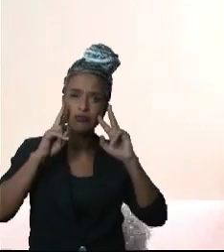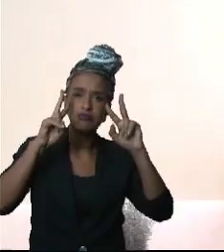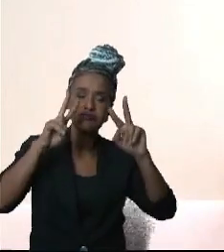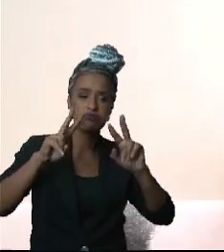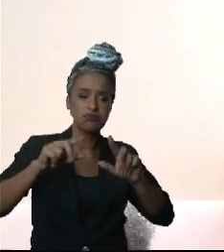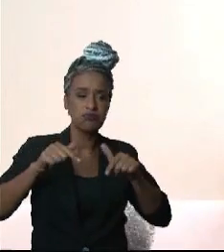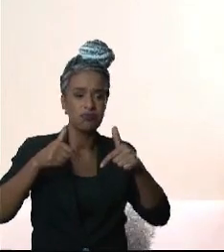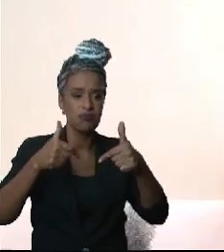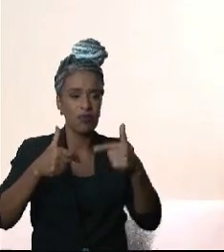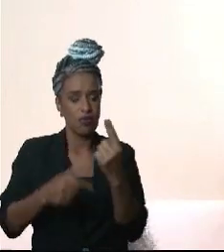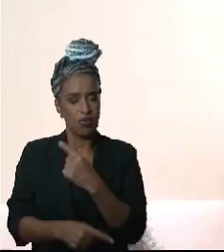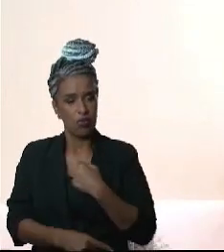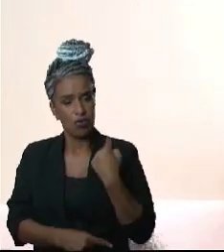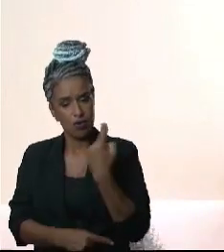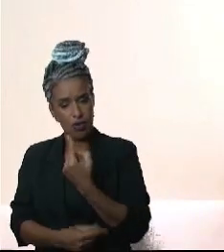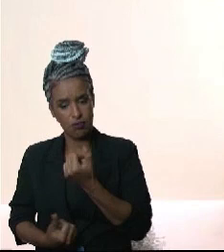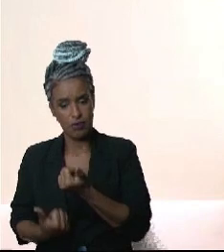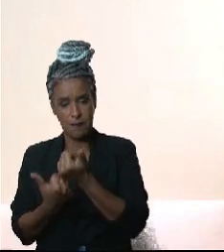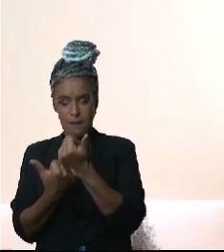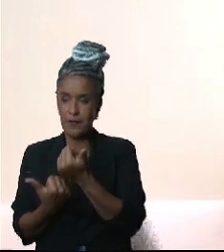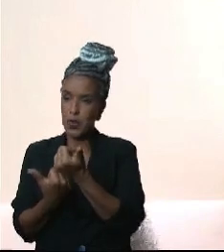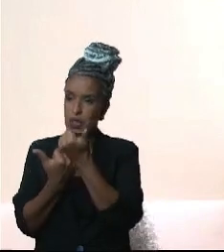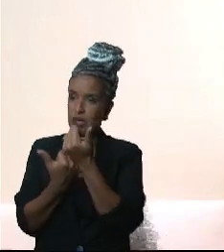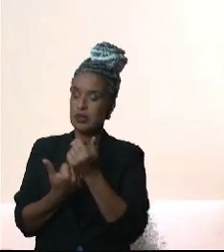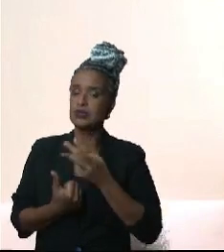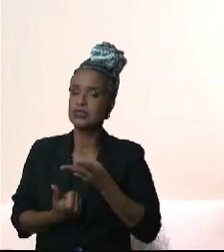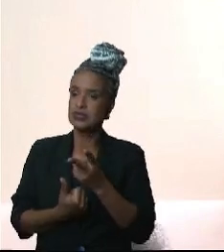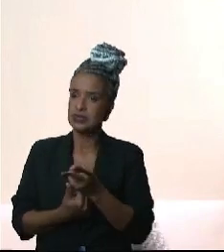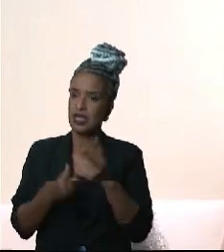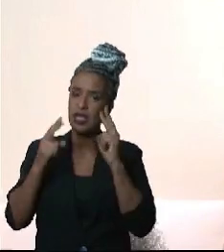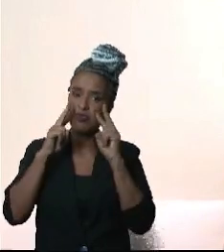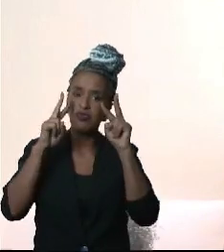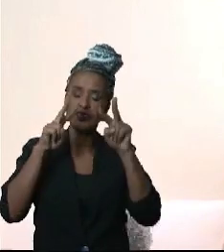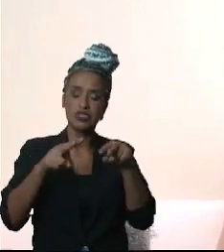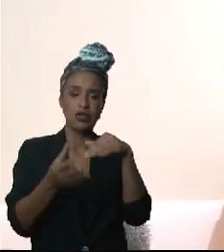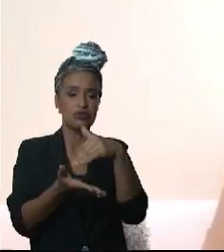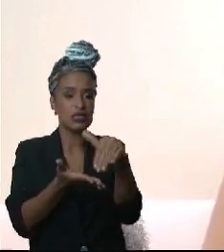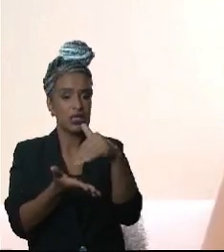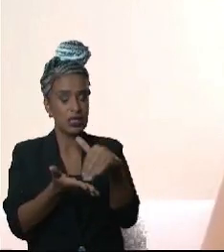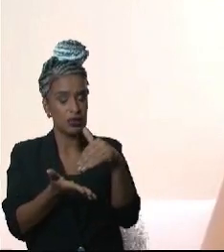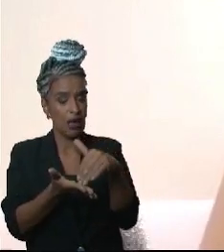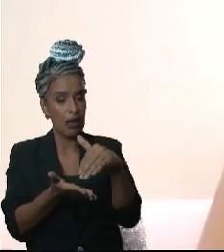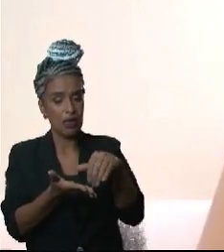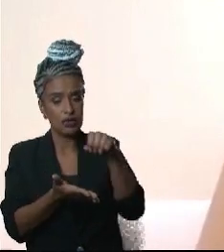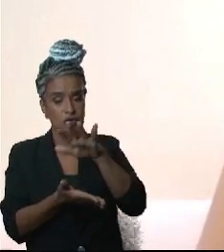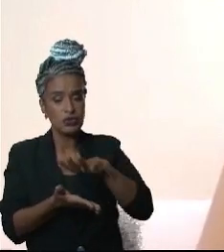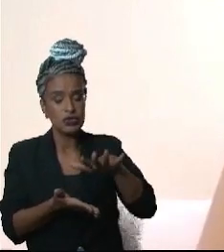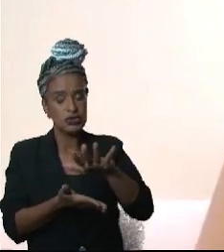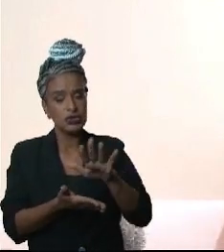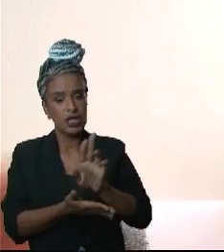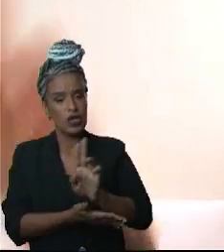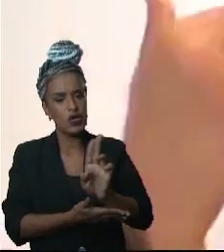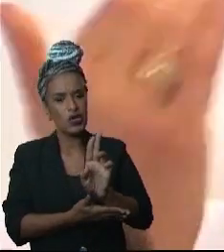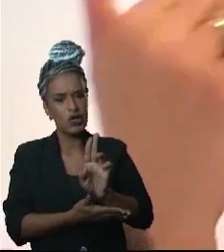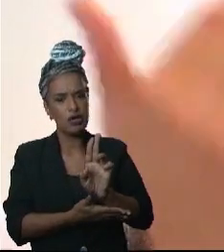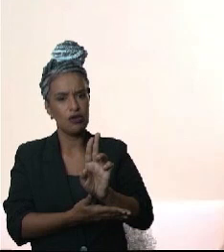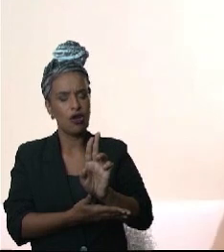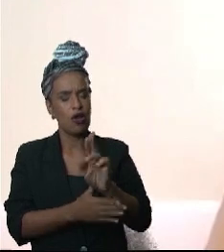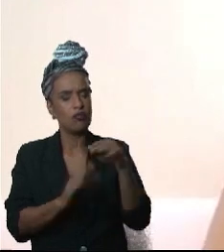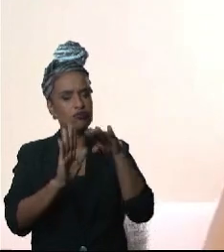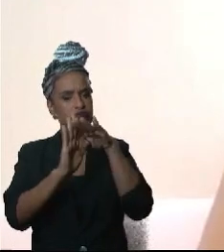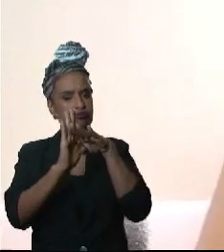vemos... Nós apoiamos desde o começo a visão do secretário-geral no que ele chamou na nossa